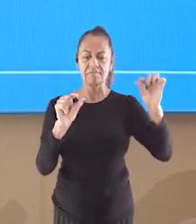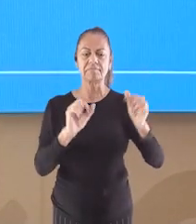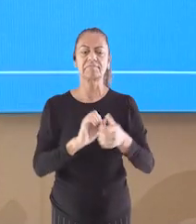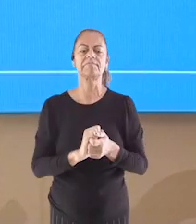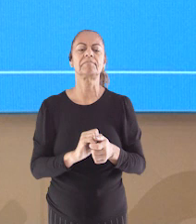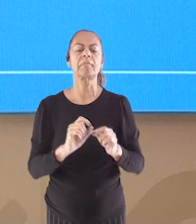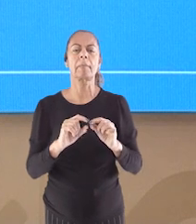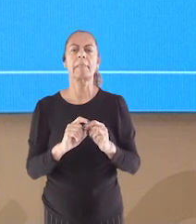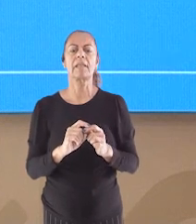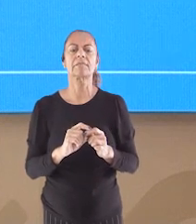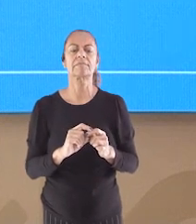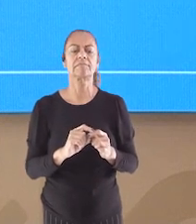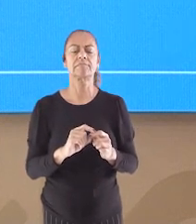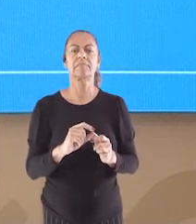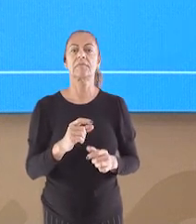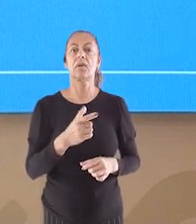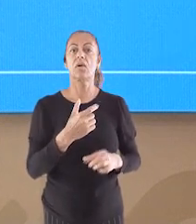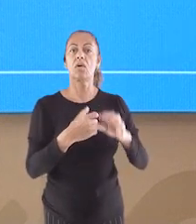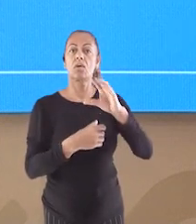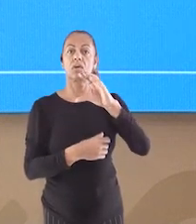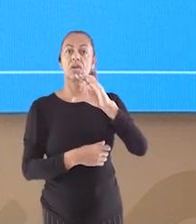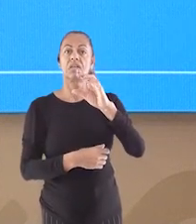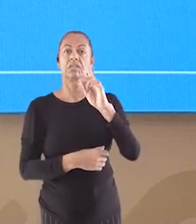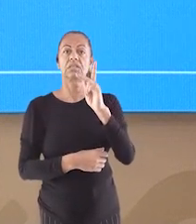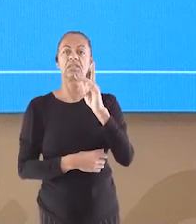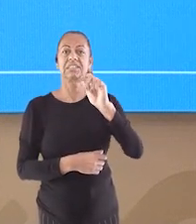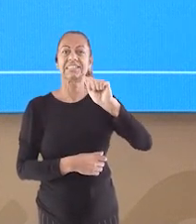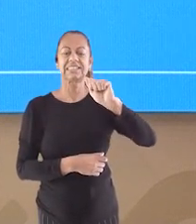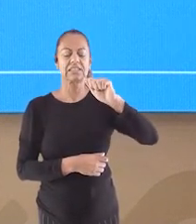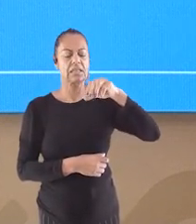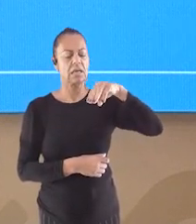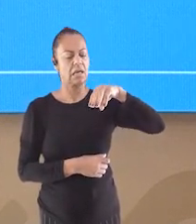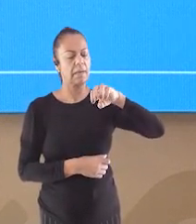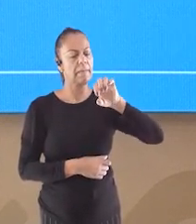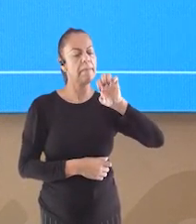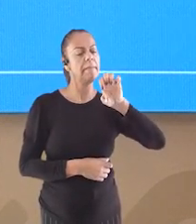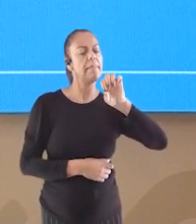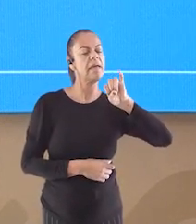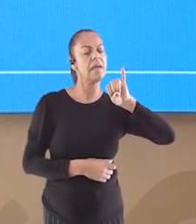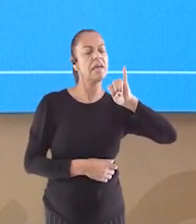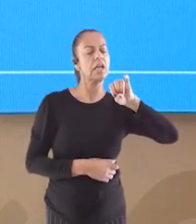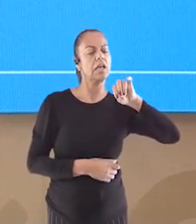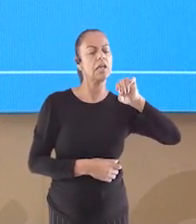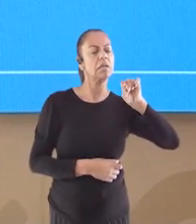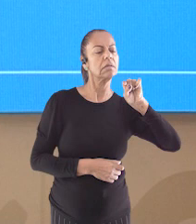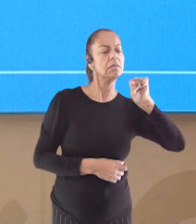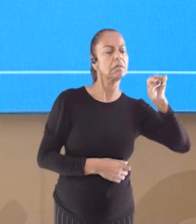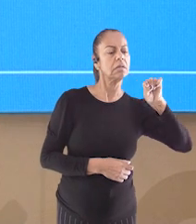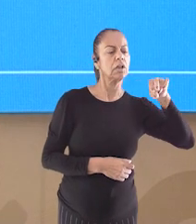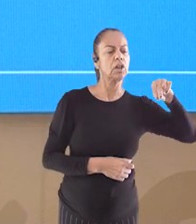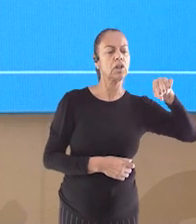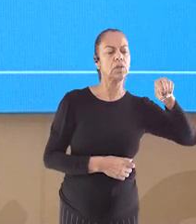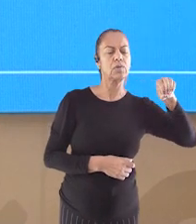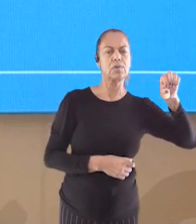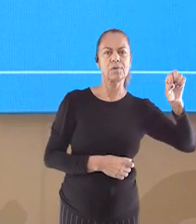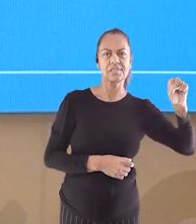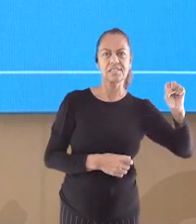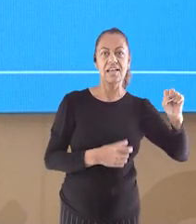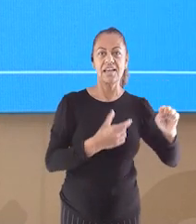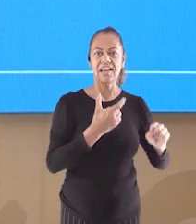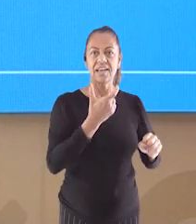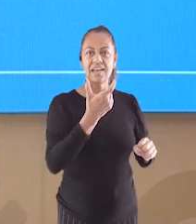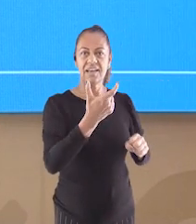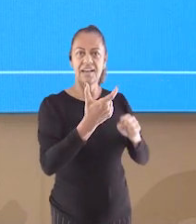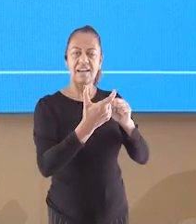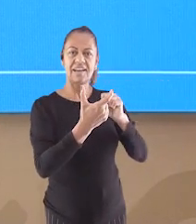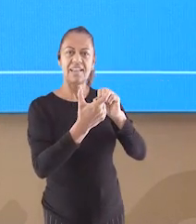se dá quando o pronome aparece depois do verbo. Olhem só essa frase. Depois da partida, chamem-nos.